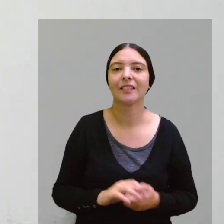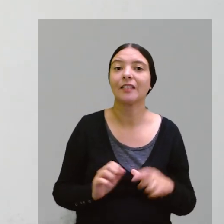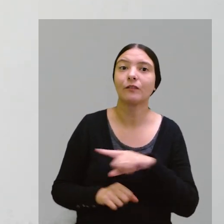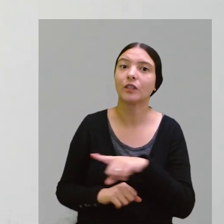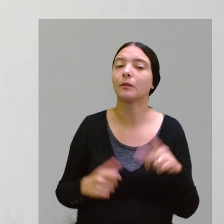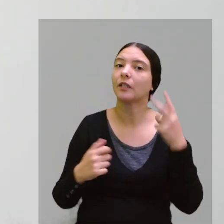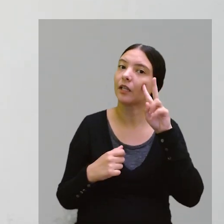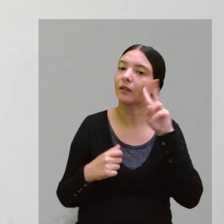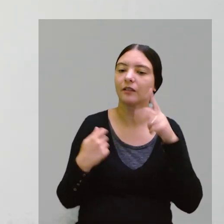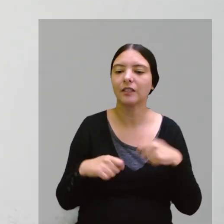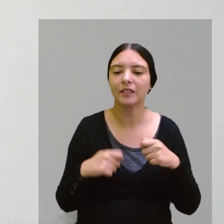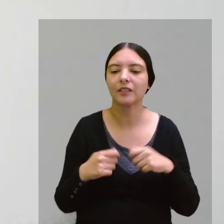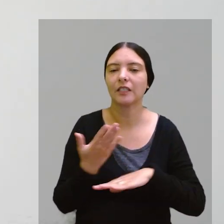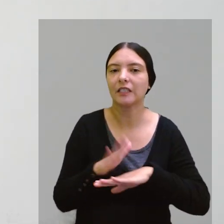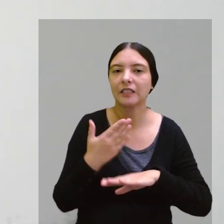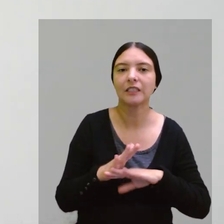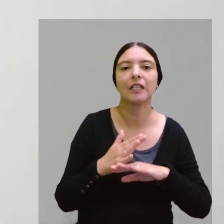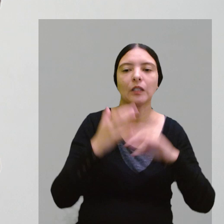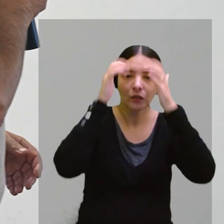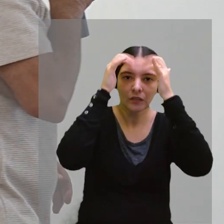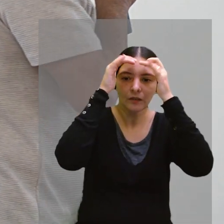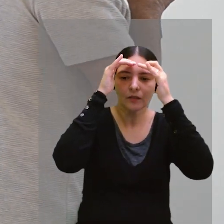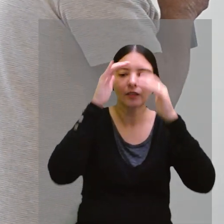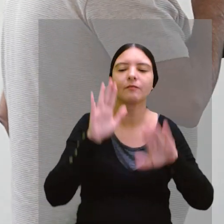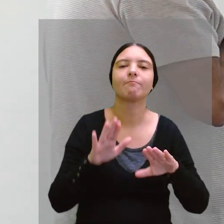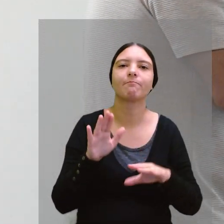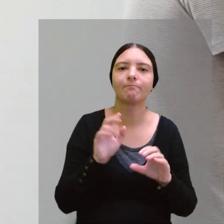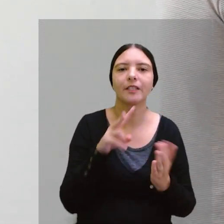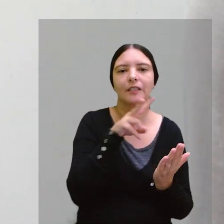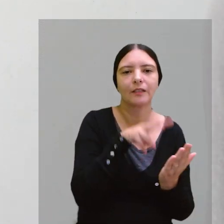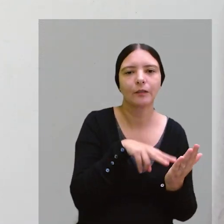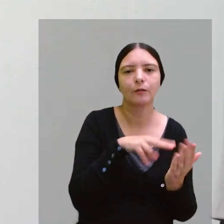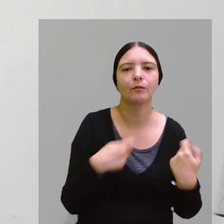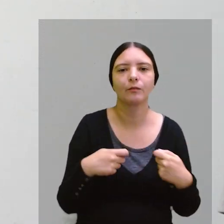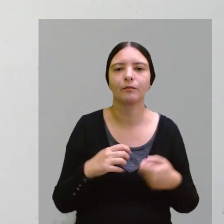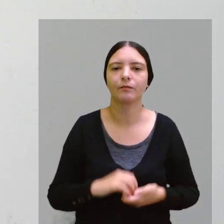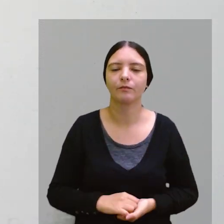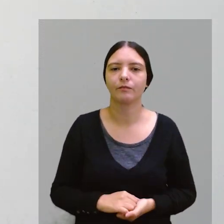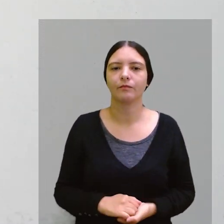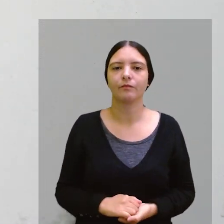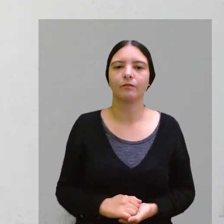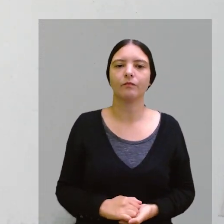que lembrar disso, exercitar o cérebro, e isso depende da leitura.